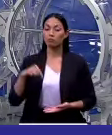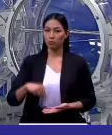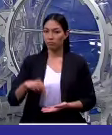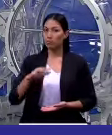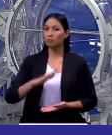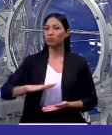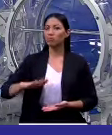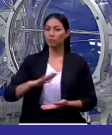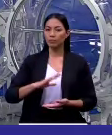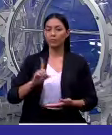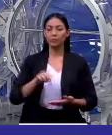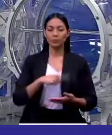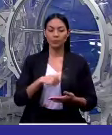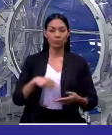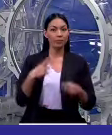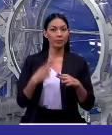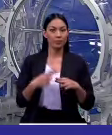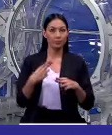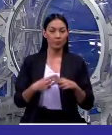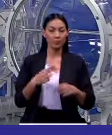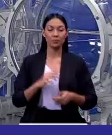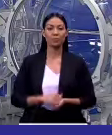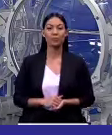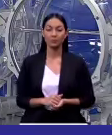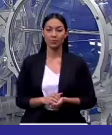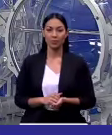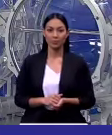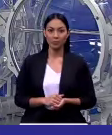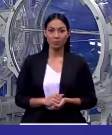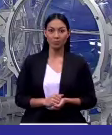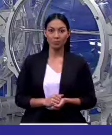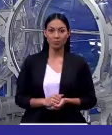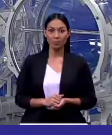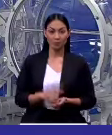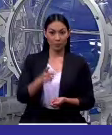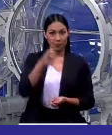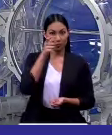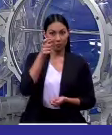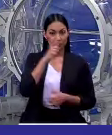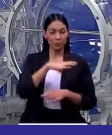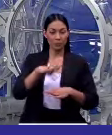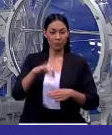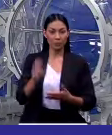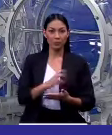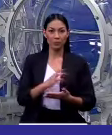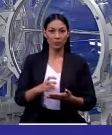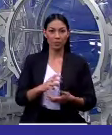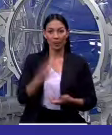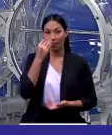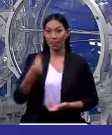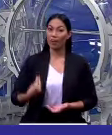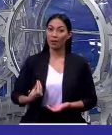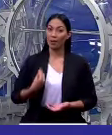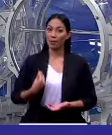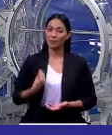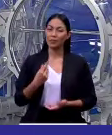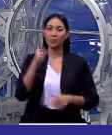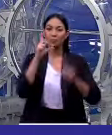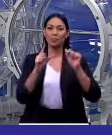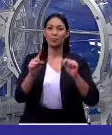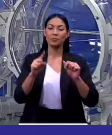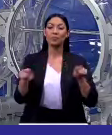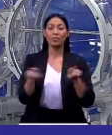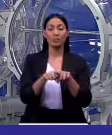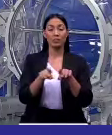realizado sem a presença de plateia aqui no Espaço Loterias Caixa. Você acompanha o sorteio da Quina com transmissão ao vivo pela Rede